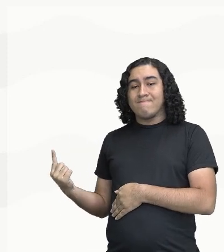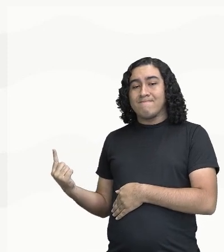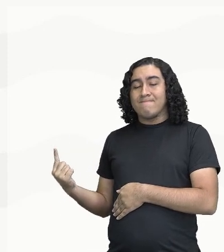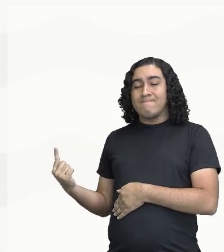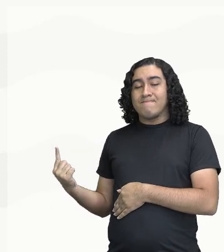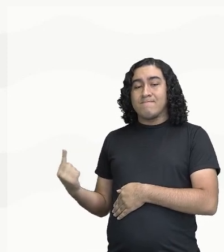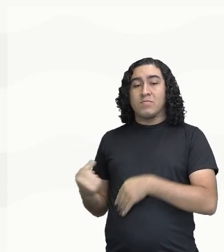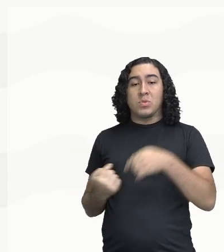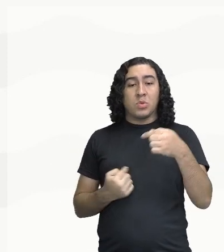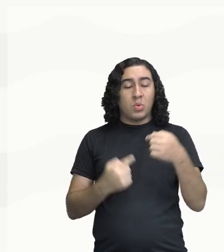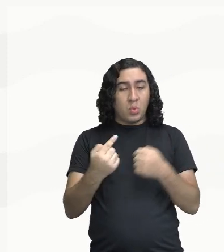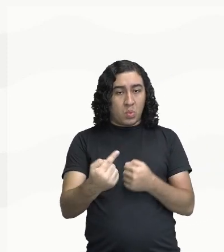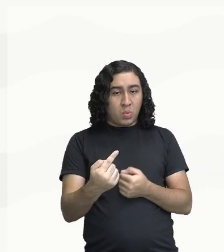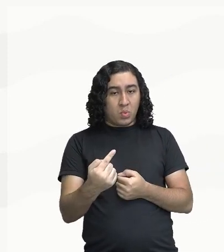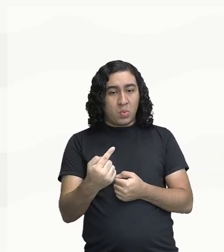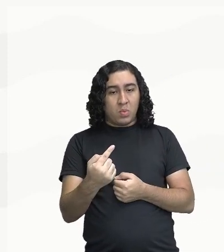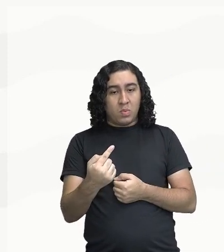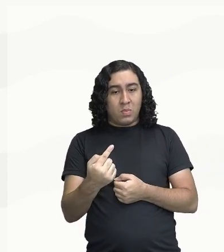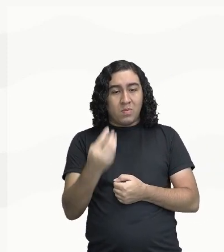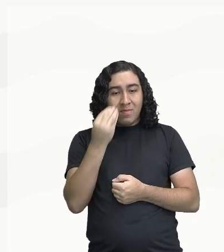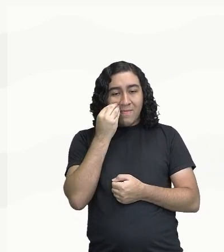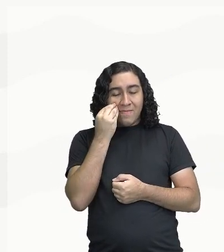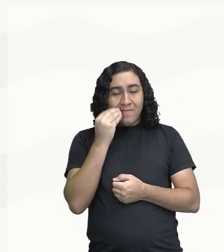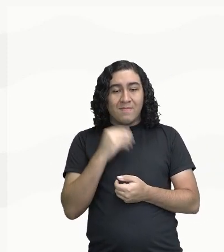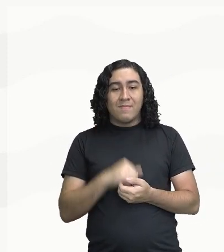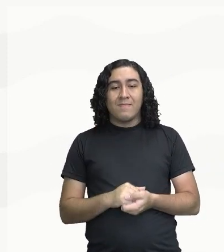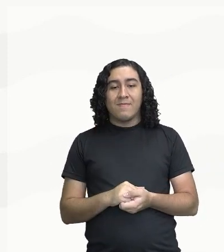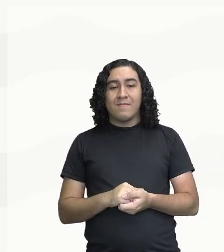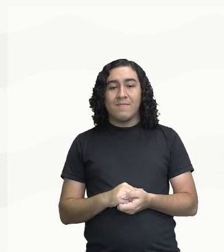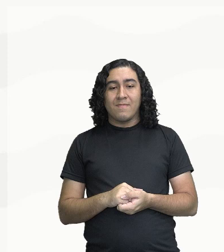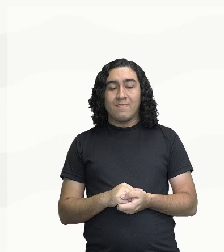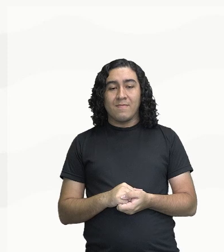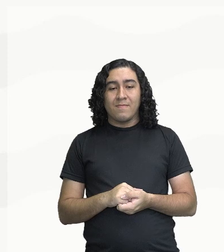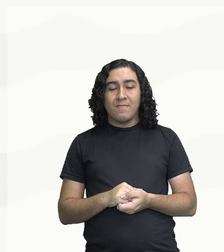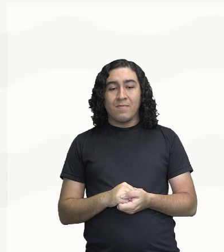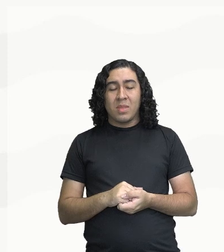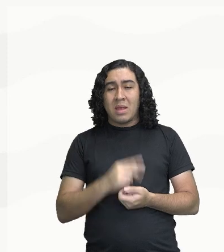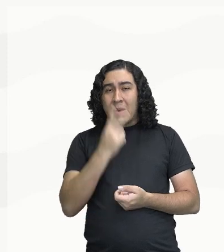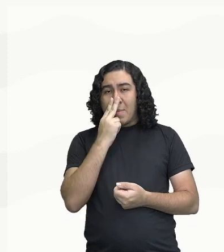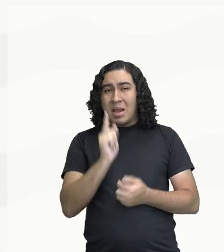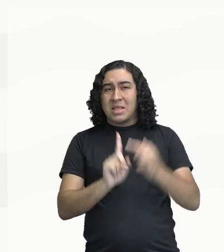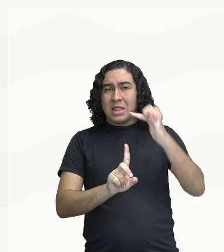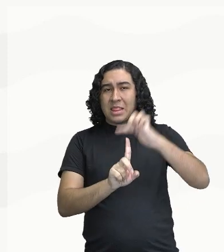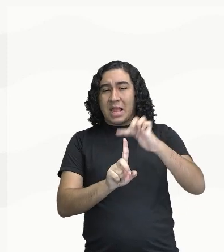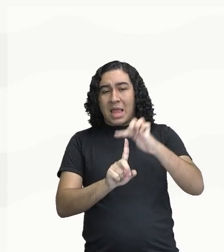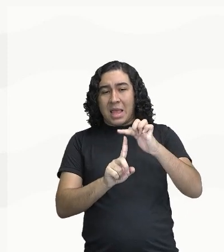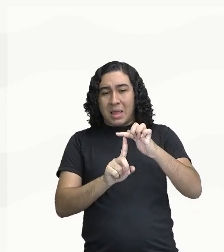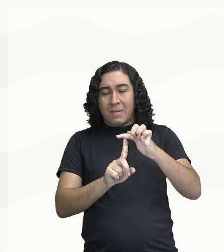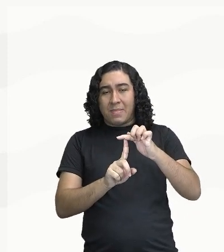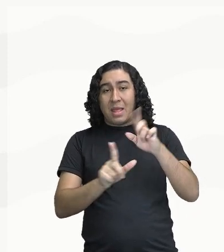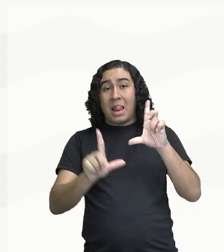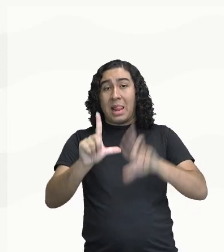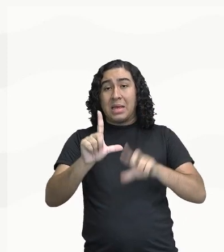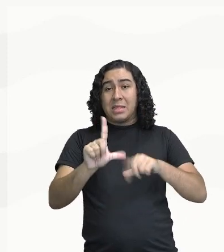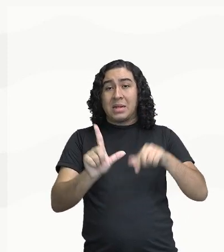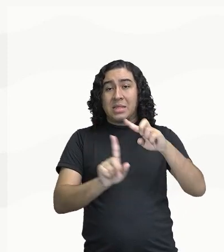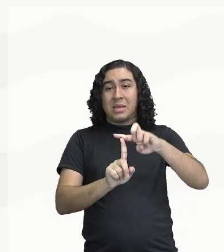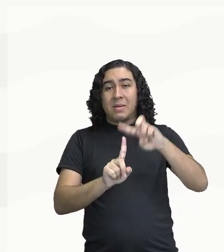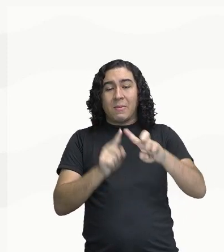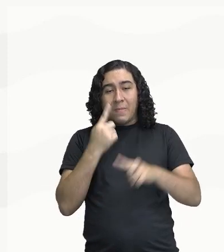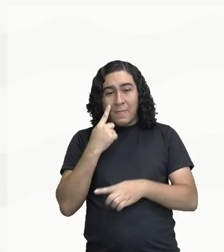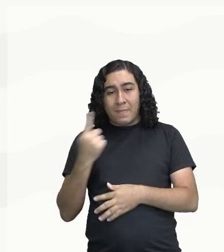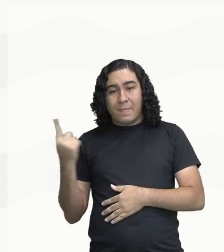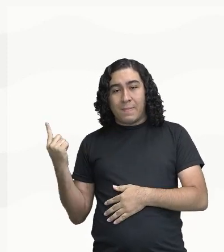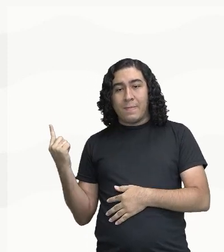escrevo 1, então aqui, ó, fechadinho em 1 e aberto em 4. São todas as crianças de